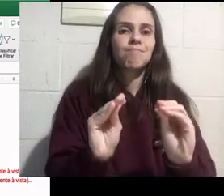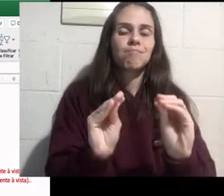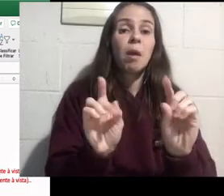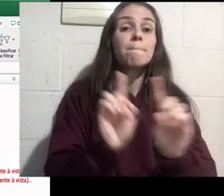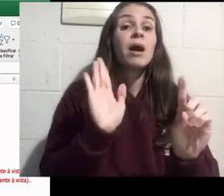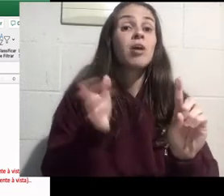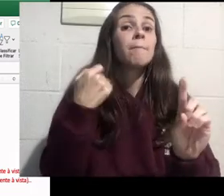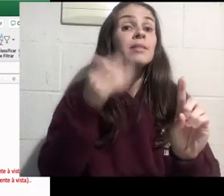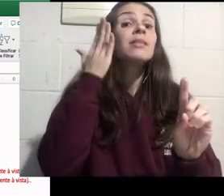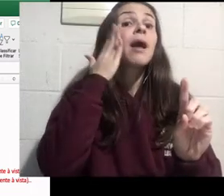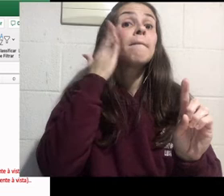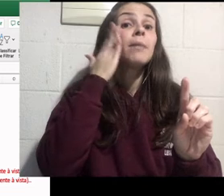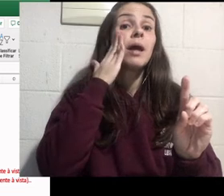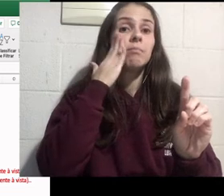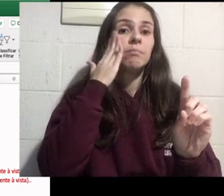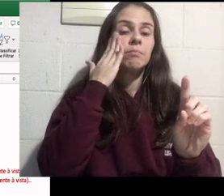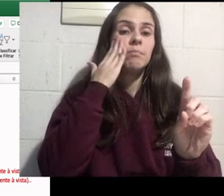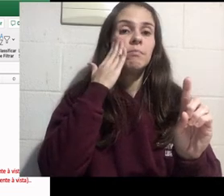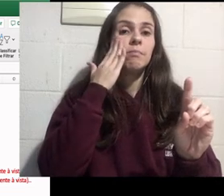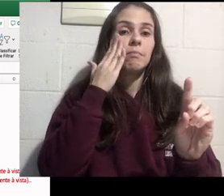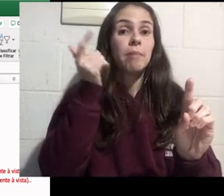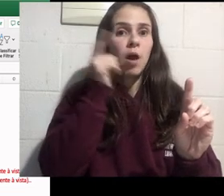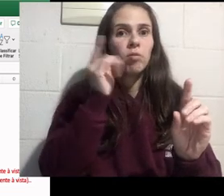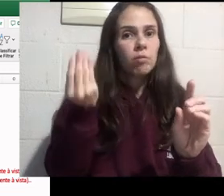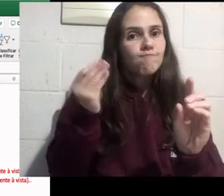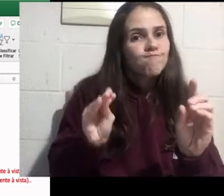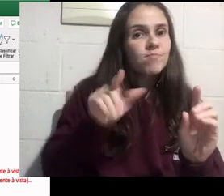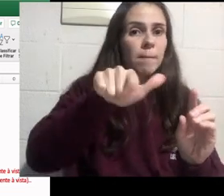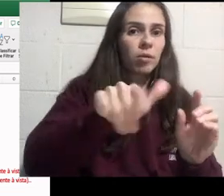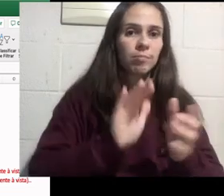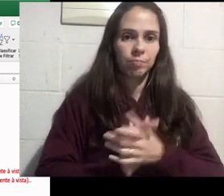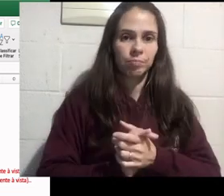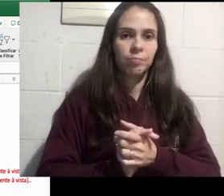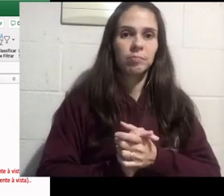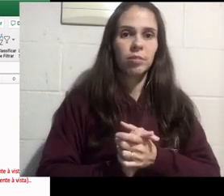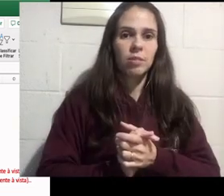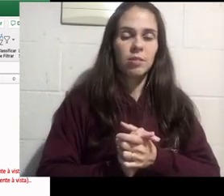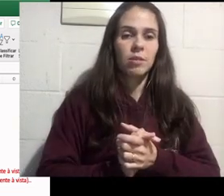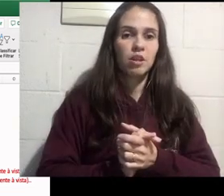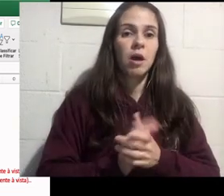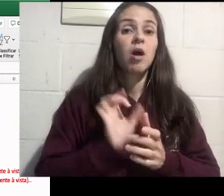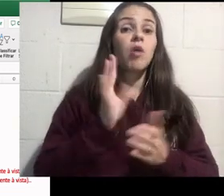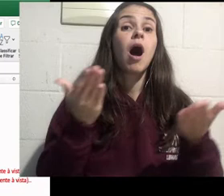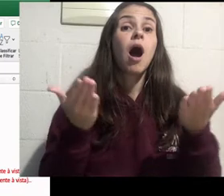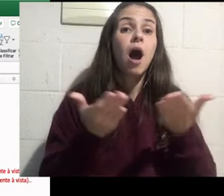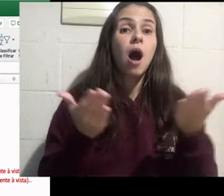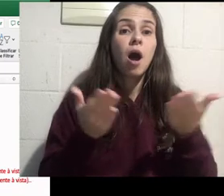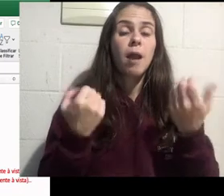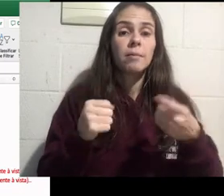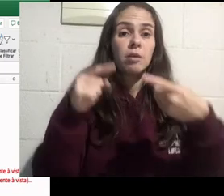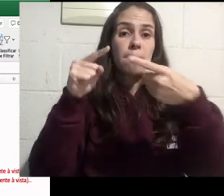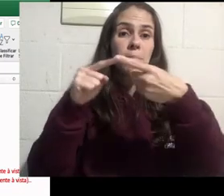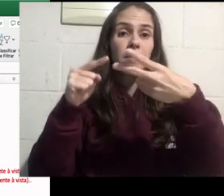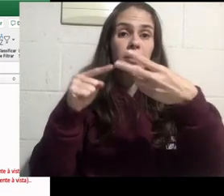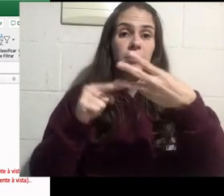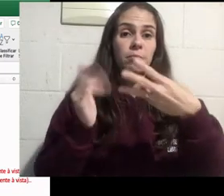ter já determinado lá as informações do custo para ela vir para cá. Então, num primeiro momento, vocês só precisam preencher essas